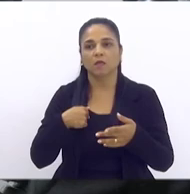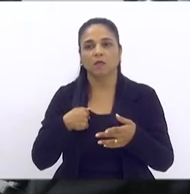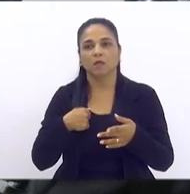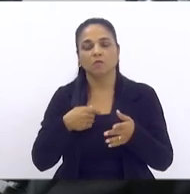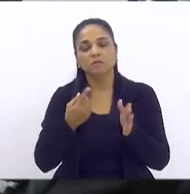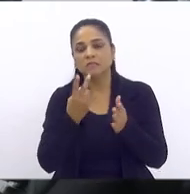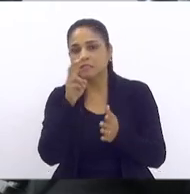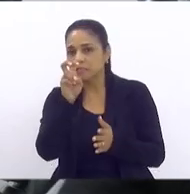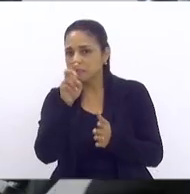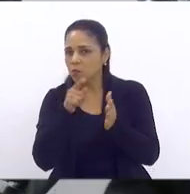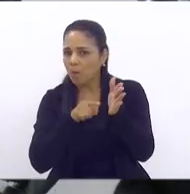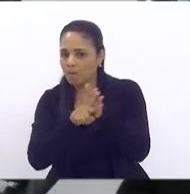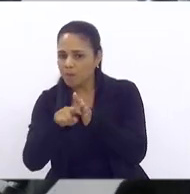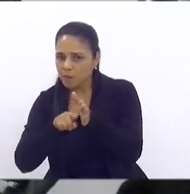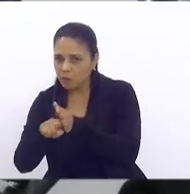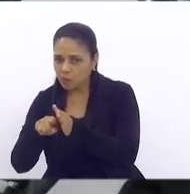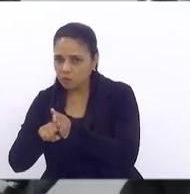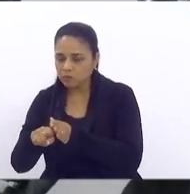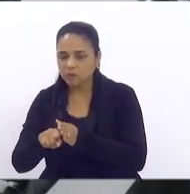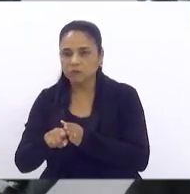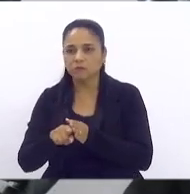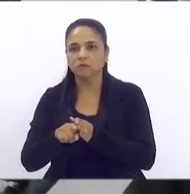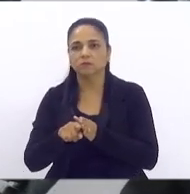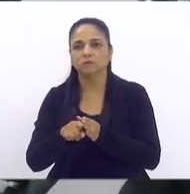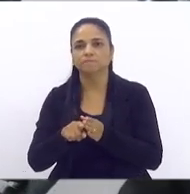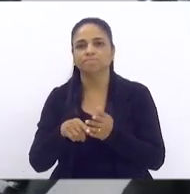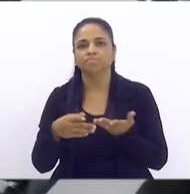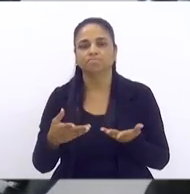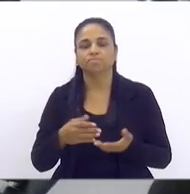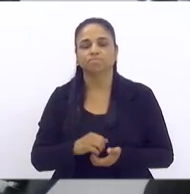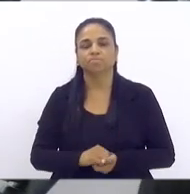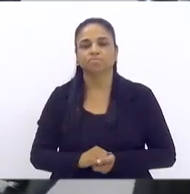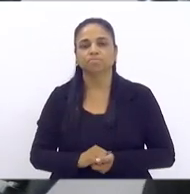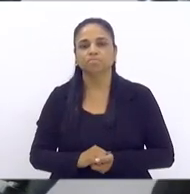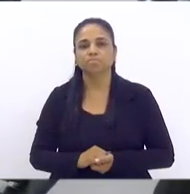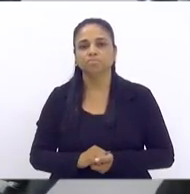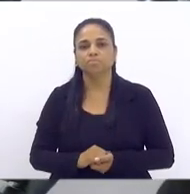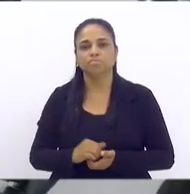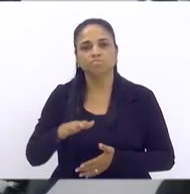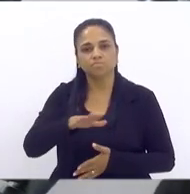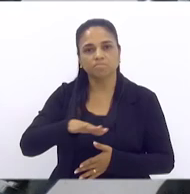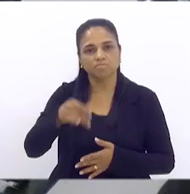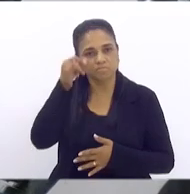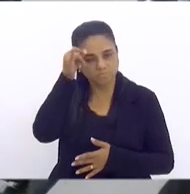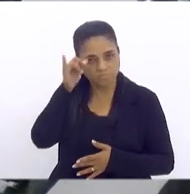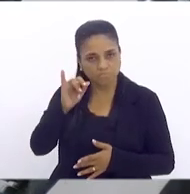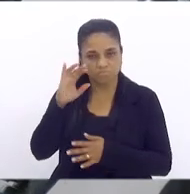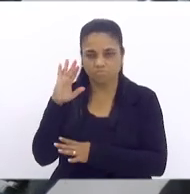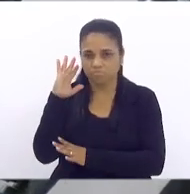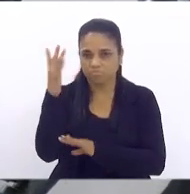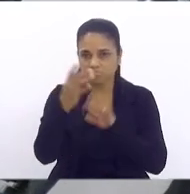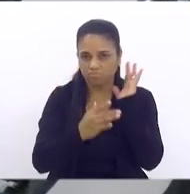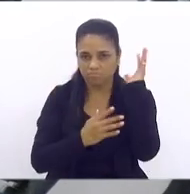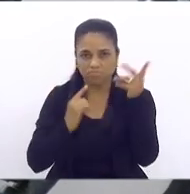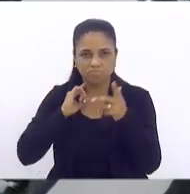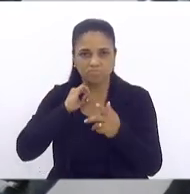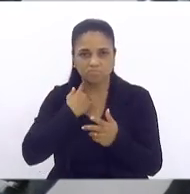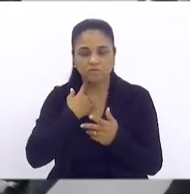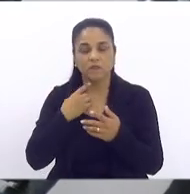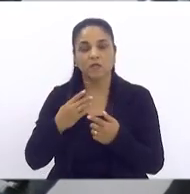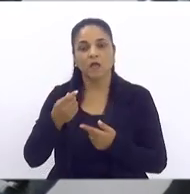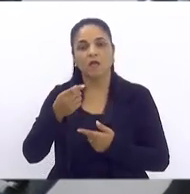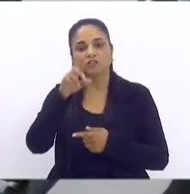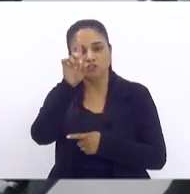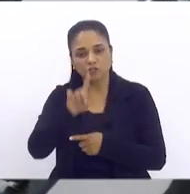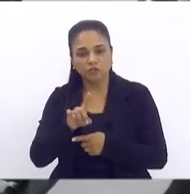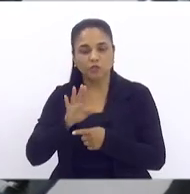5 perguntas à DPC, que eu vou falar aqui. No âmbito da prevenção da poluição ambiental, como pode essa diretoria contribuir